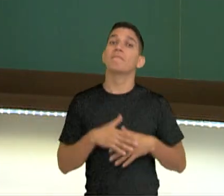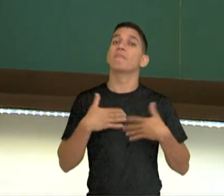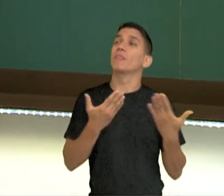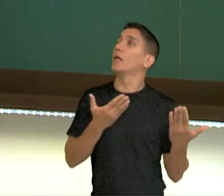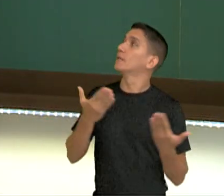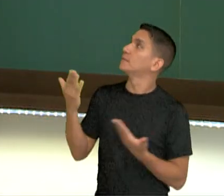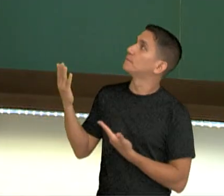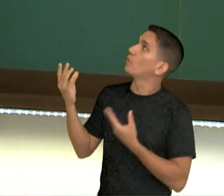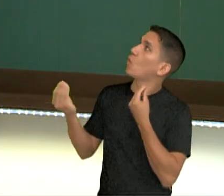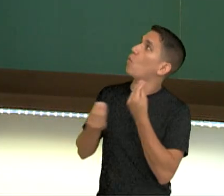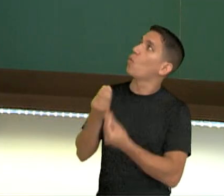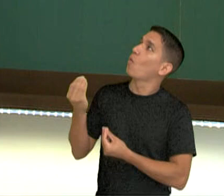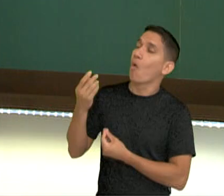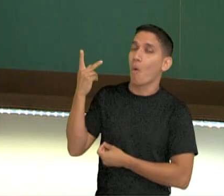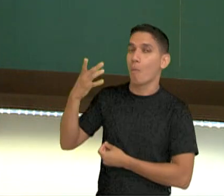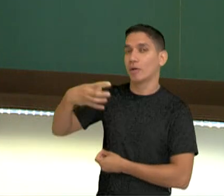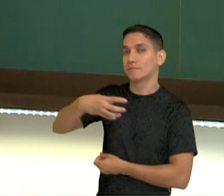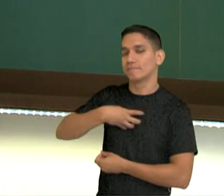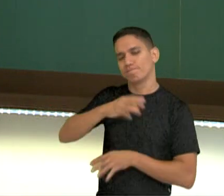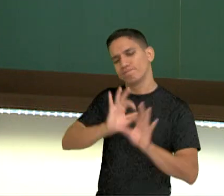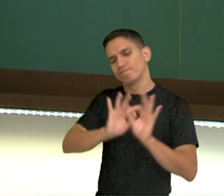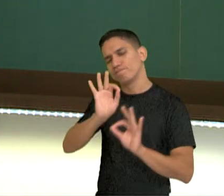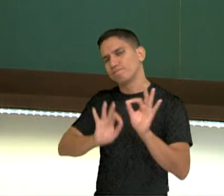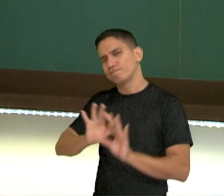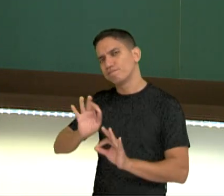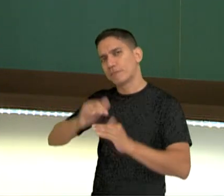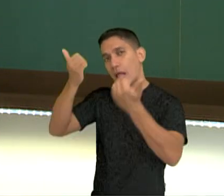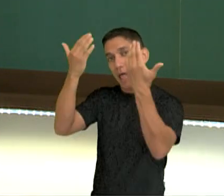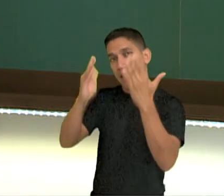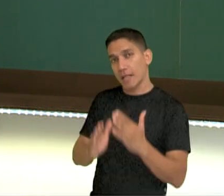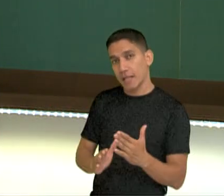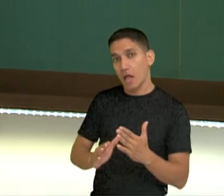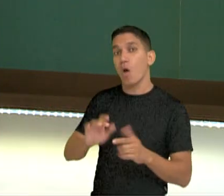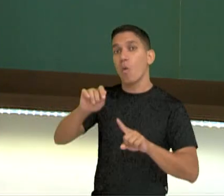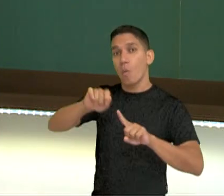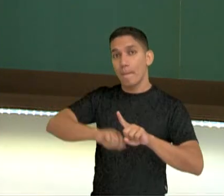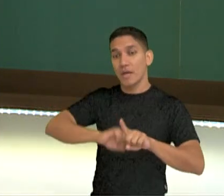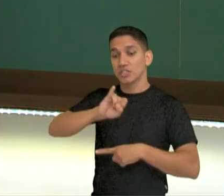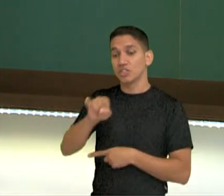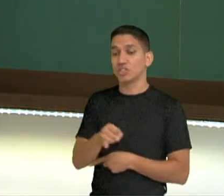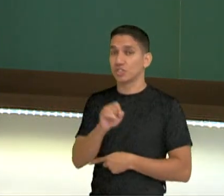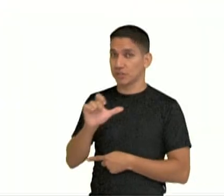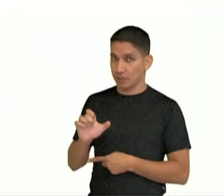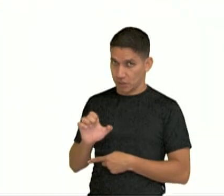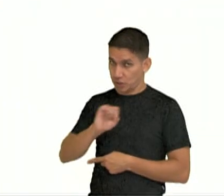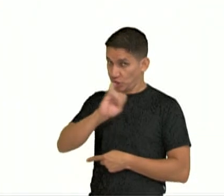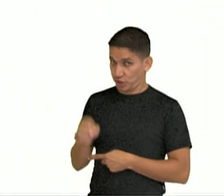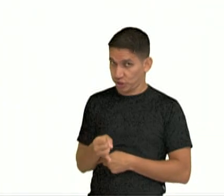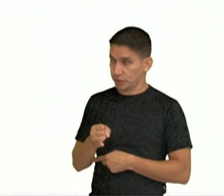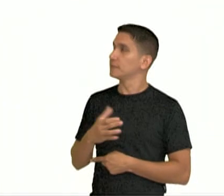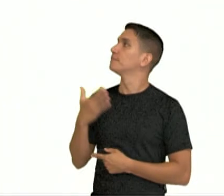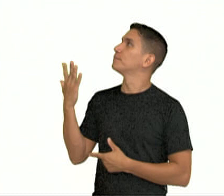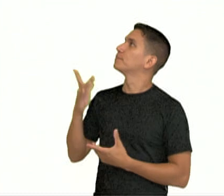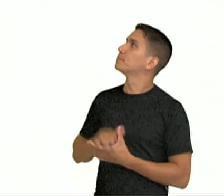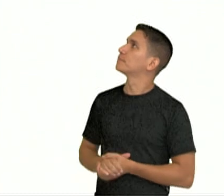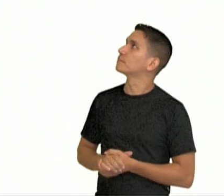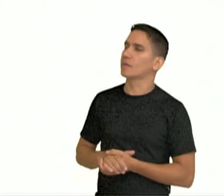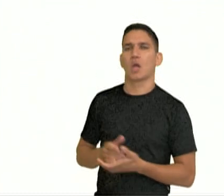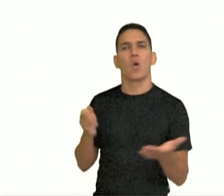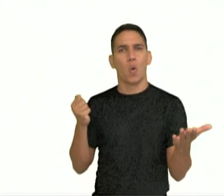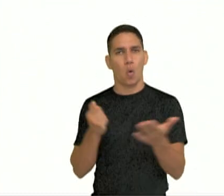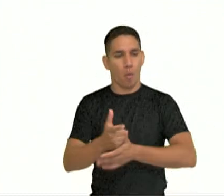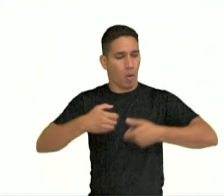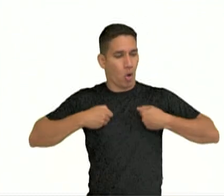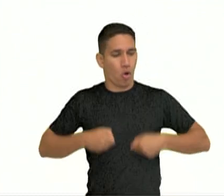dar uma olhadinha aqui como é que ela está. Nós estamos analisando o mês de janeiro. O que que ela gastou em janeiro? Comprou roupas